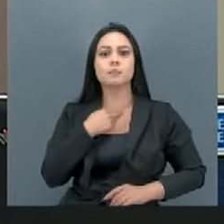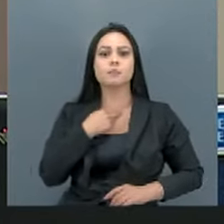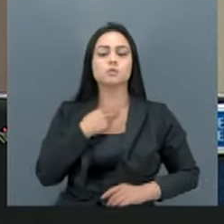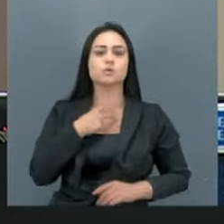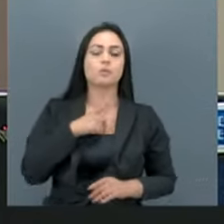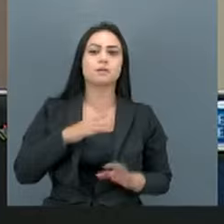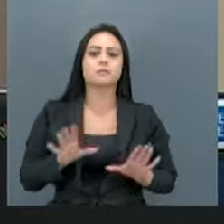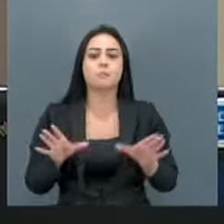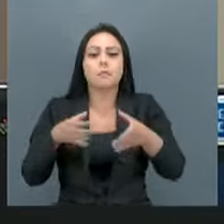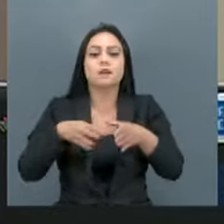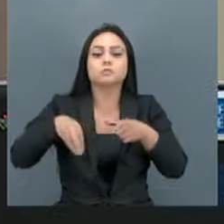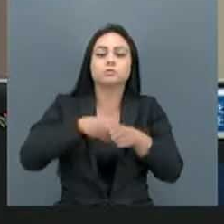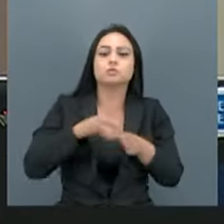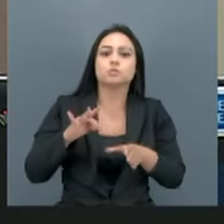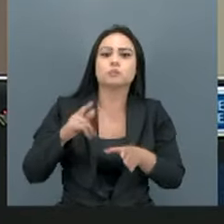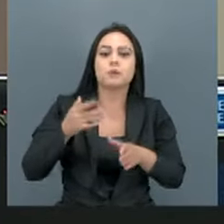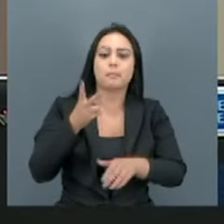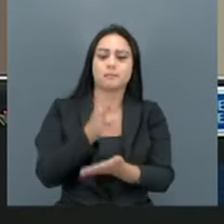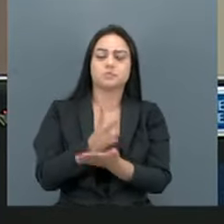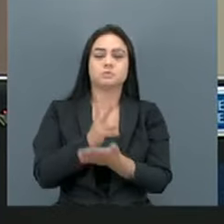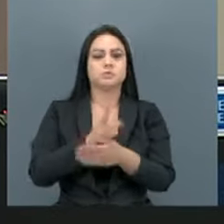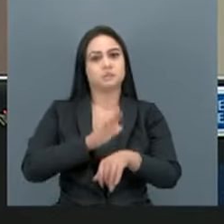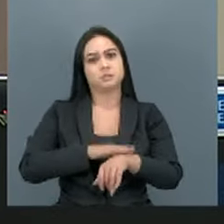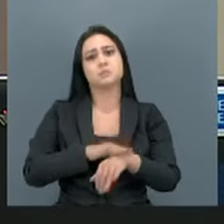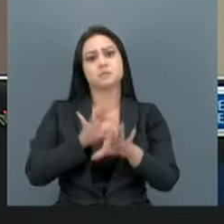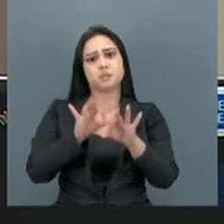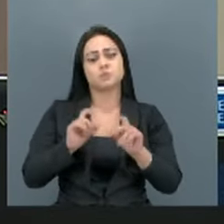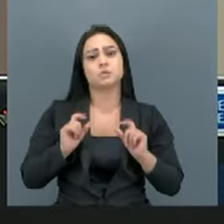abarcar tudo ao mesmo tempo, porque não vai chegar onde quer. Claro que